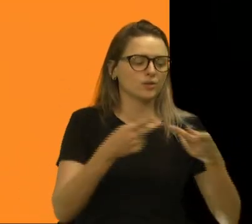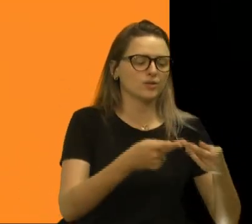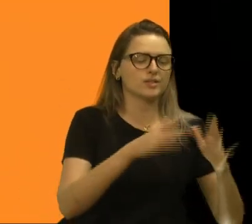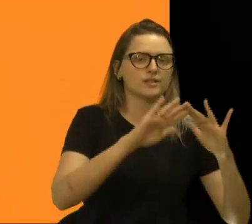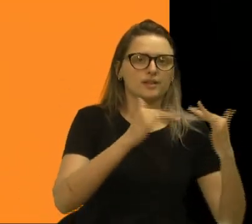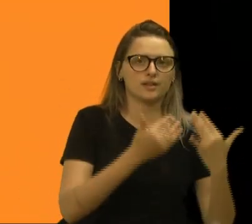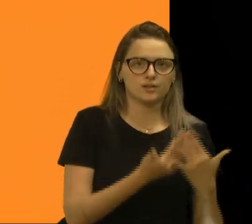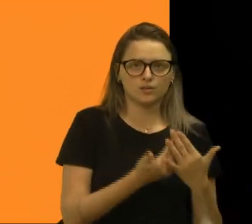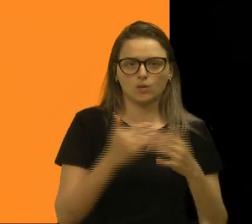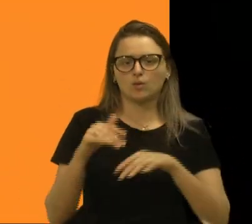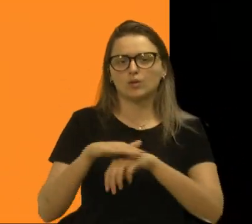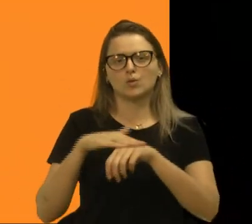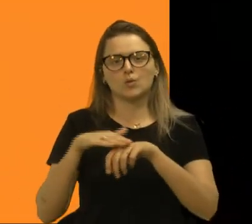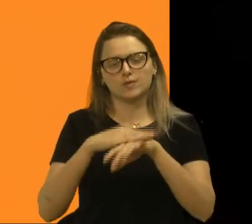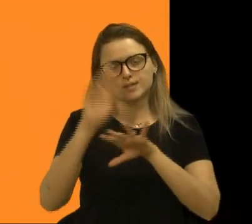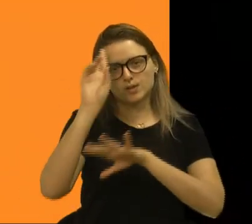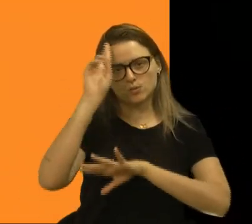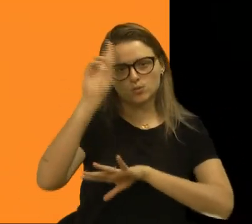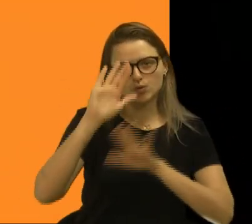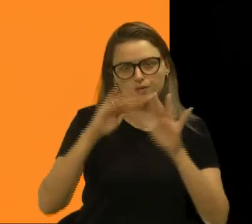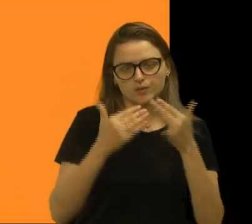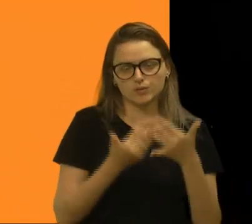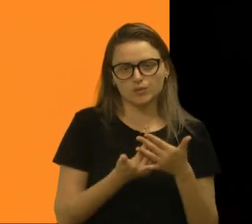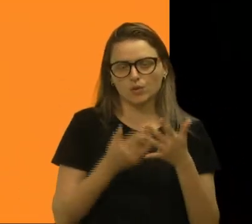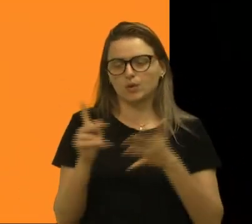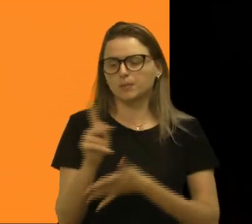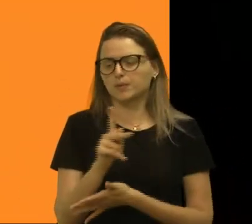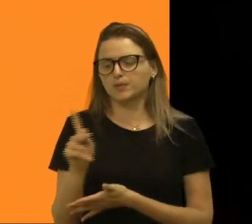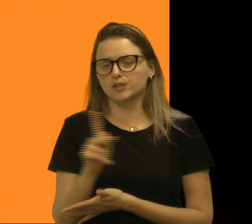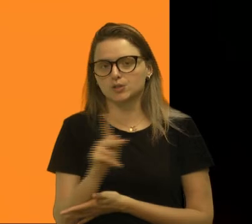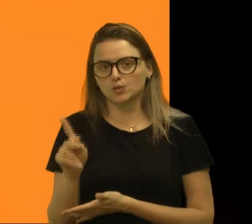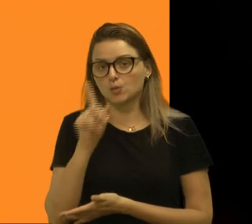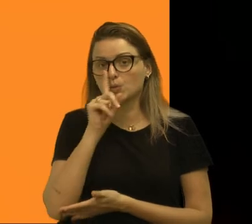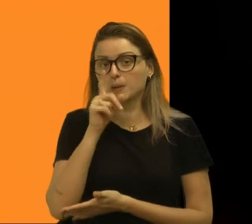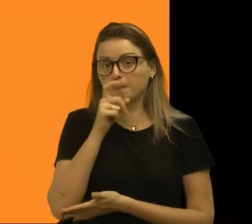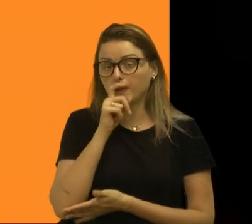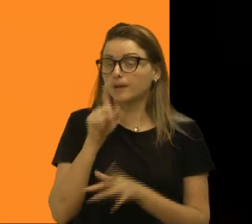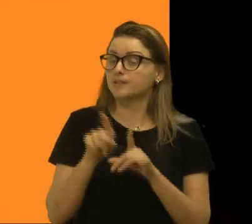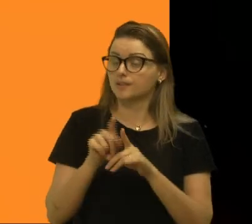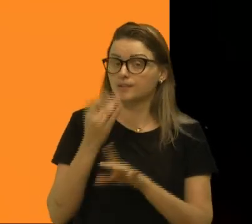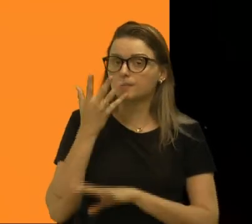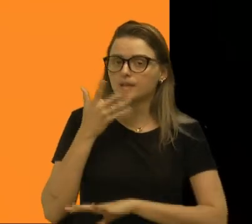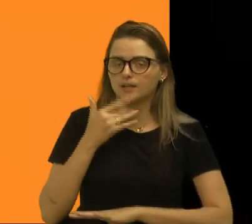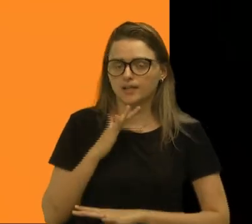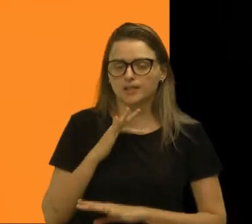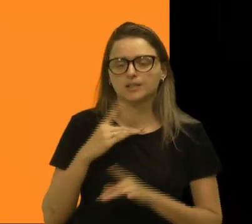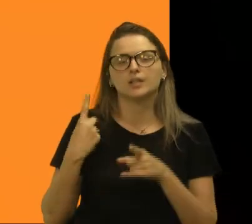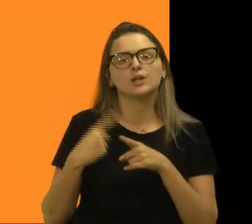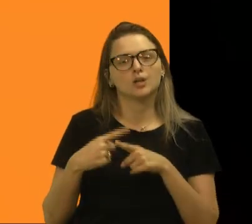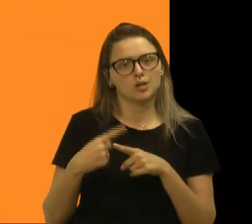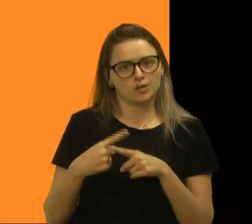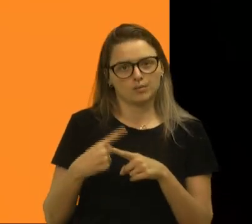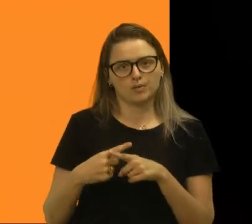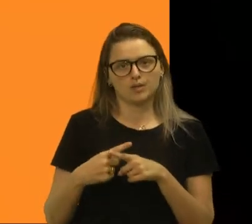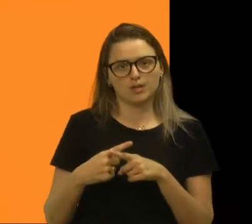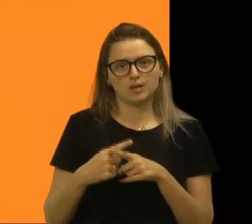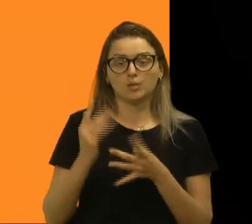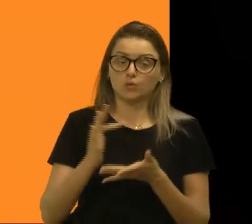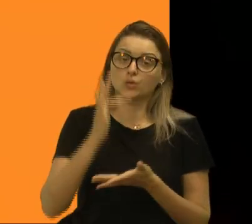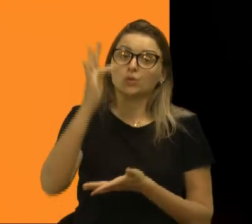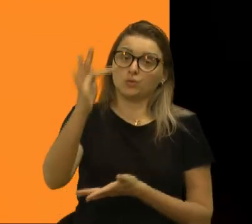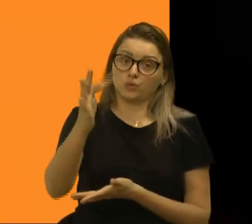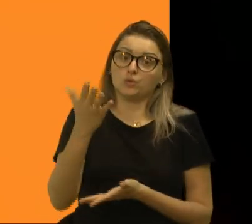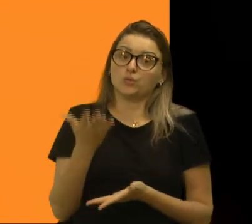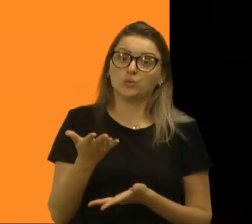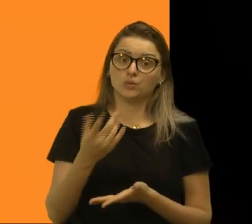escolas, conversei com diretores, professores, pais e crianças, porque o futuro,